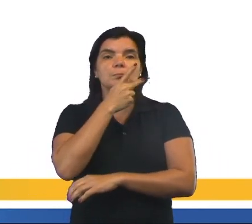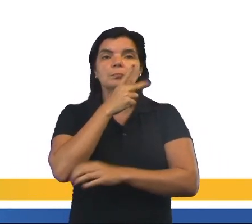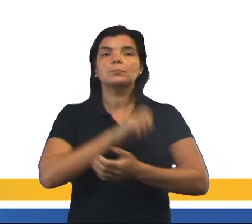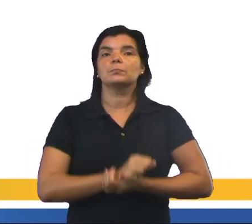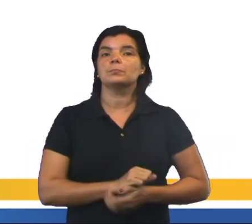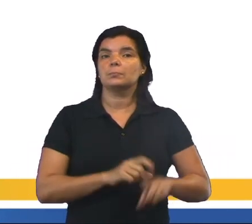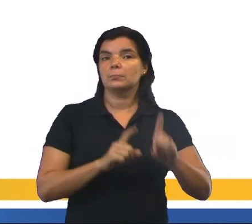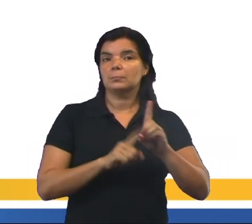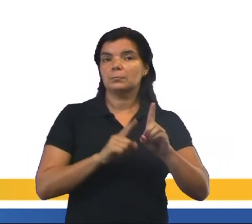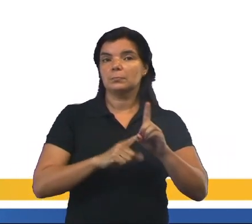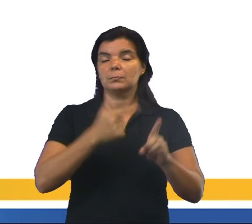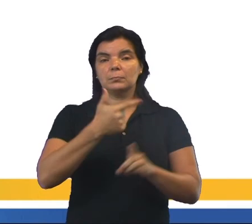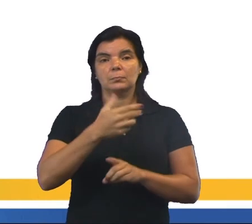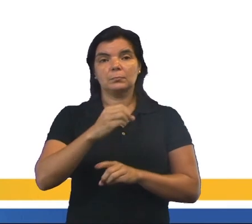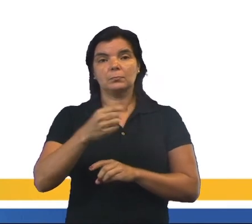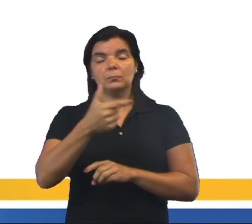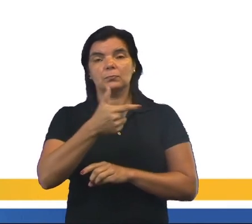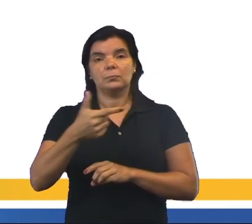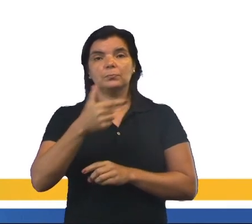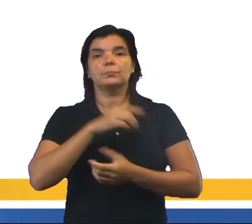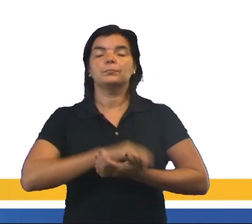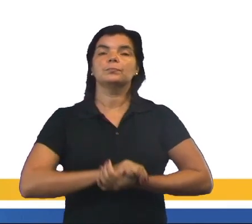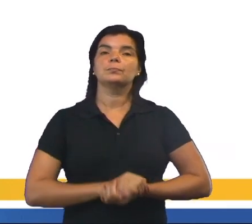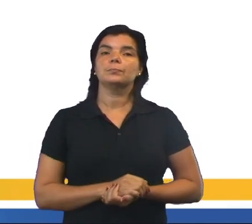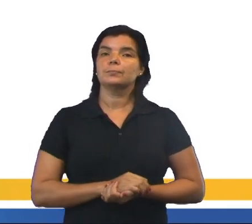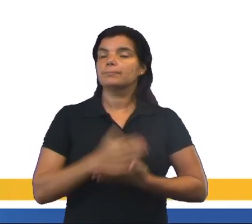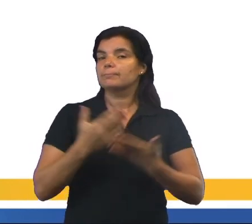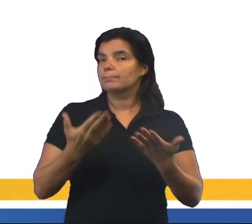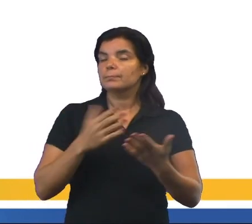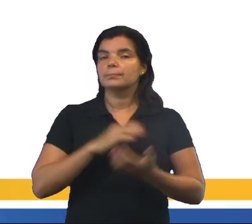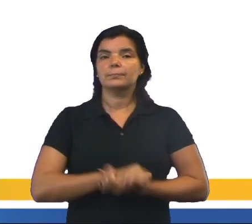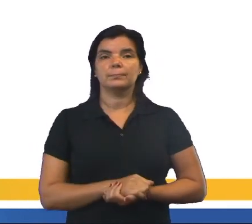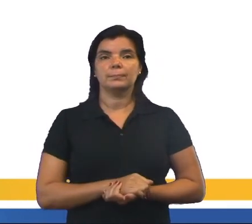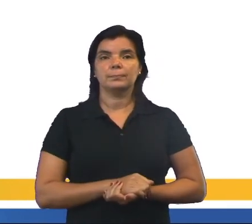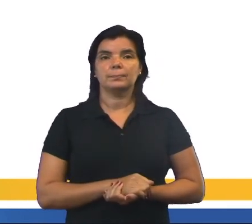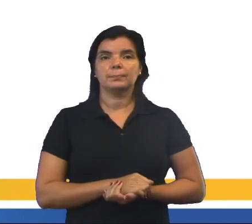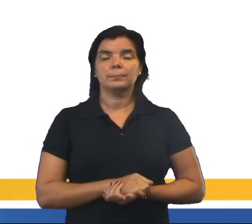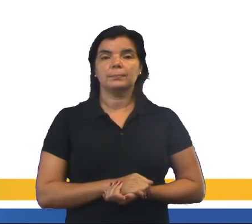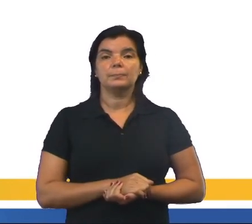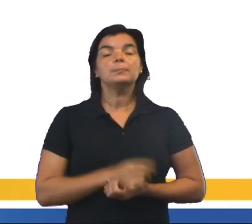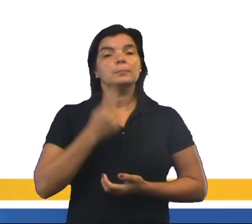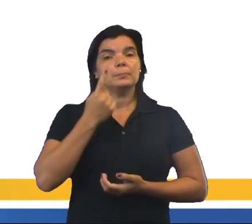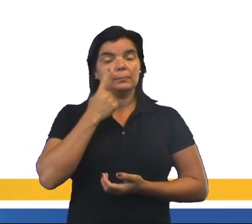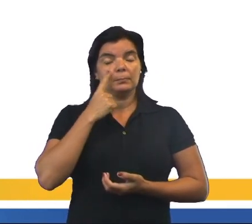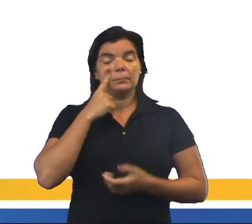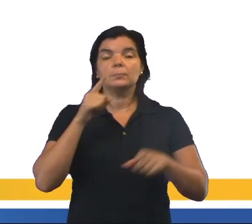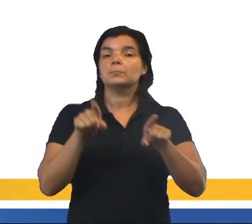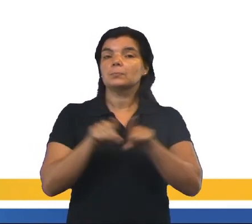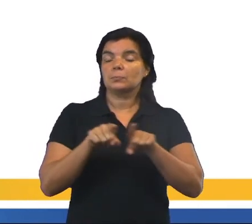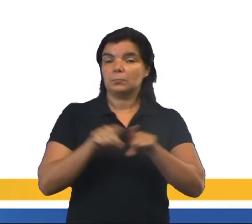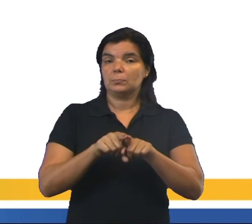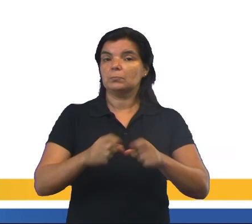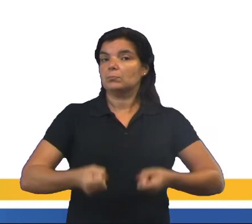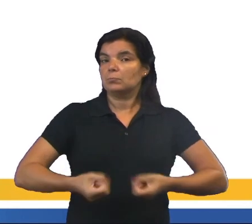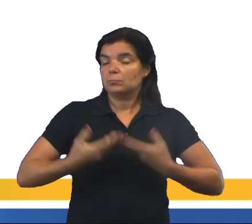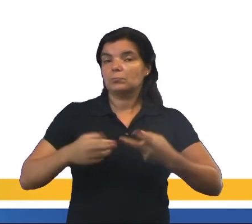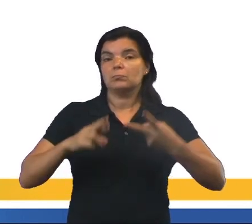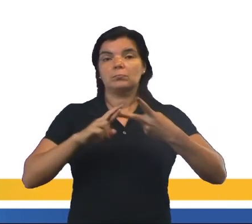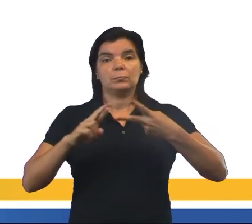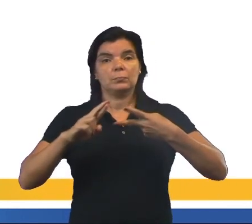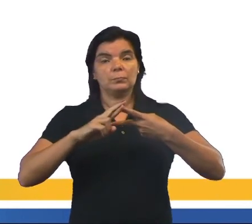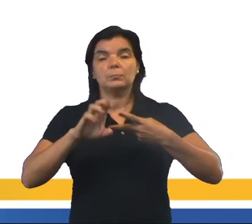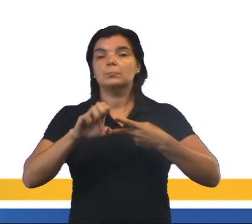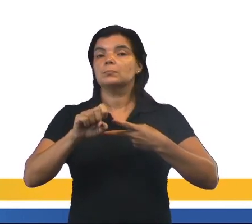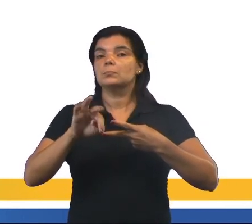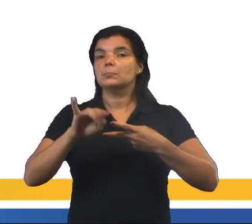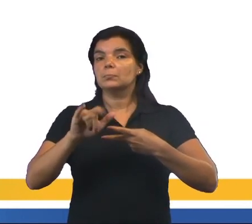a Porto Velho. Letra D, em 2022. Olha só, gente, a expressão, que é um recurso estilístico que